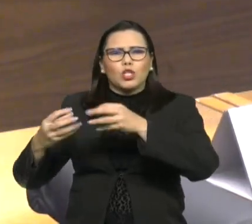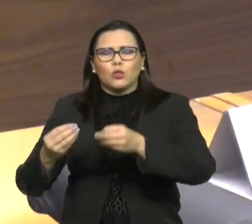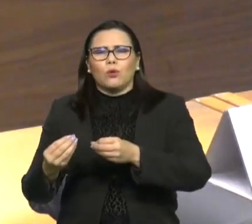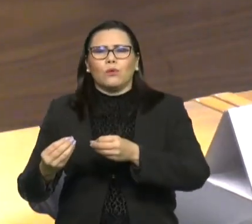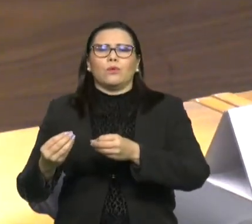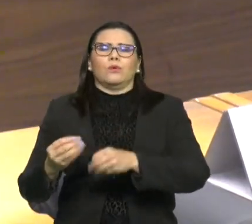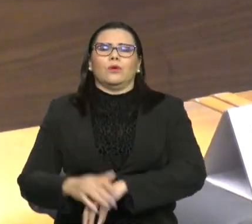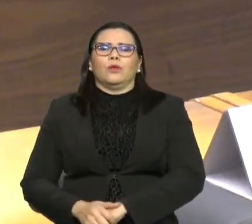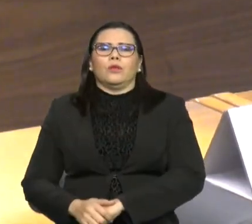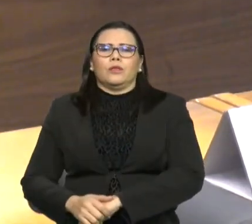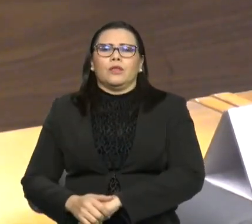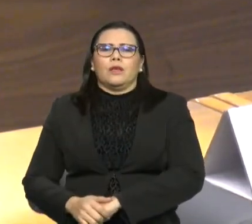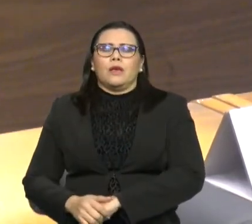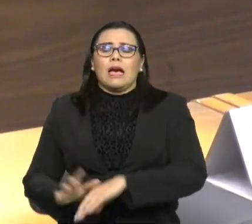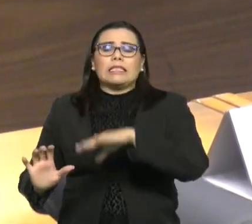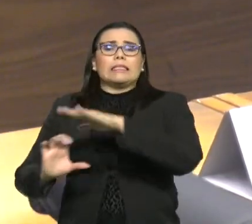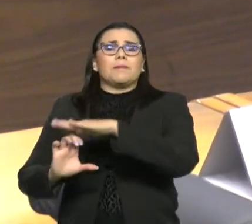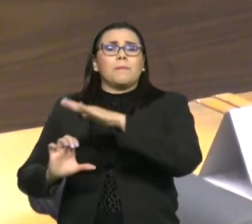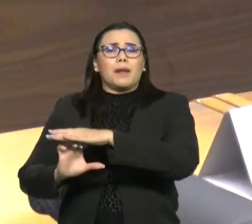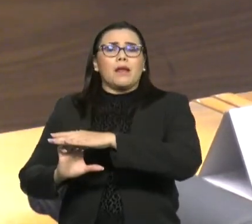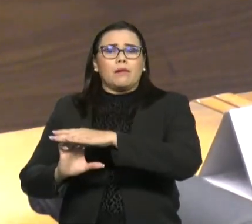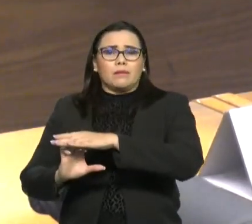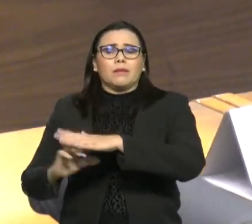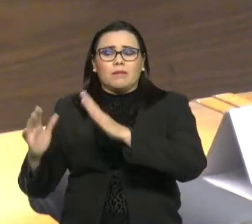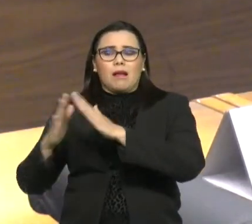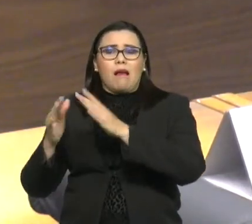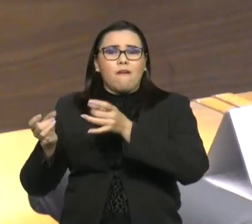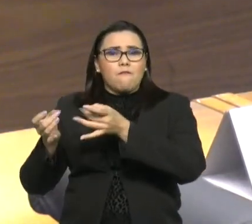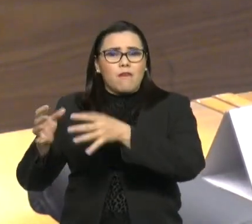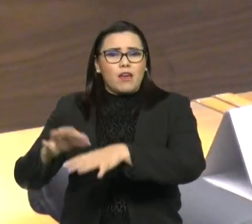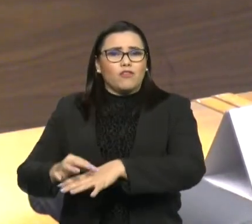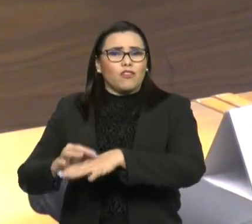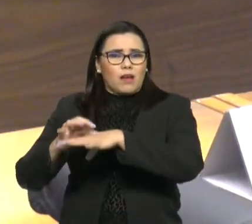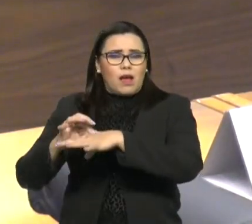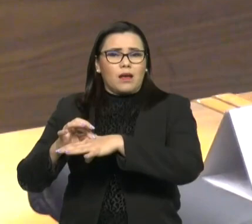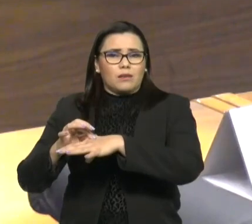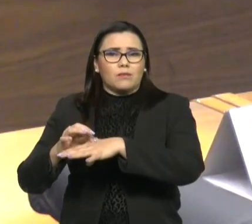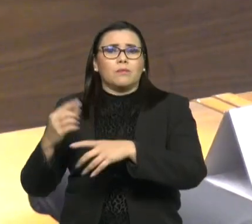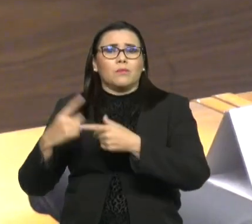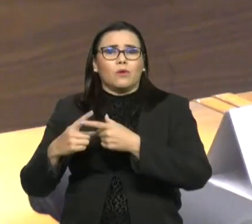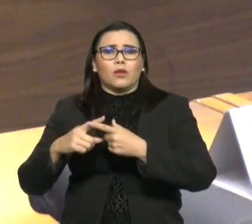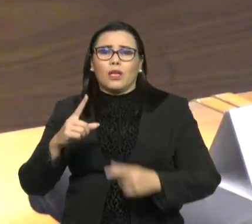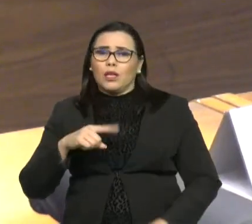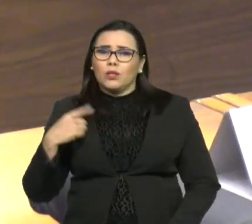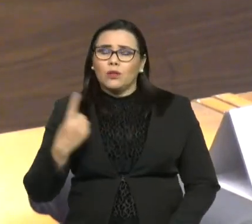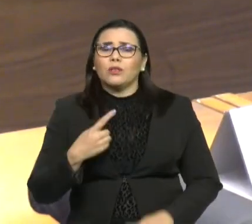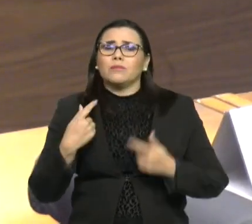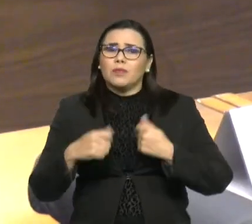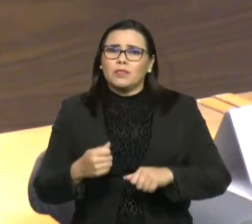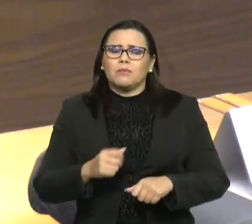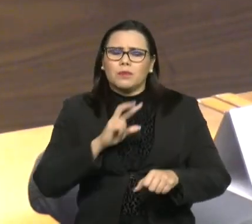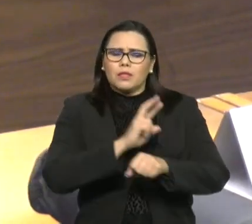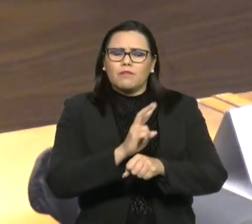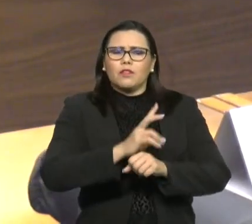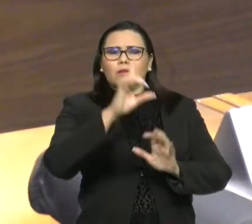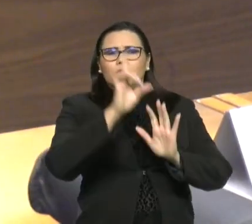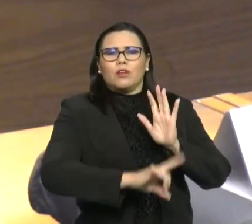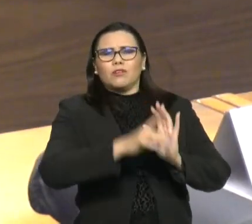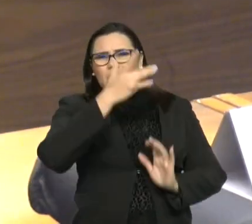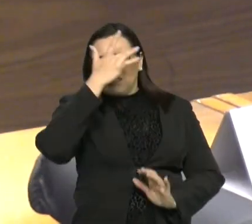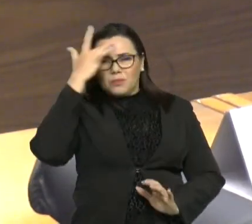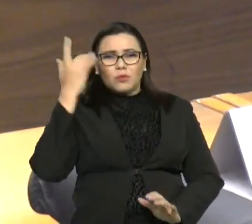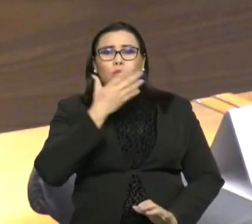a frigorífico B. Nós precisamos defender o produtor rural, que aquele homem, aquela mulher que está